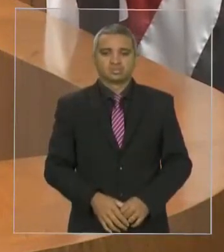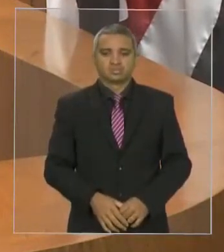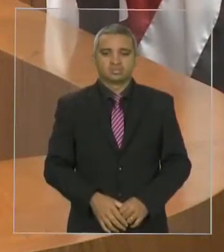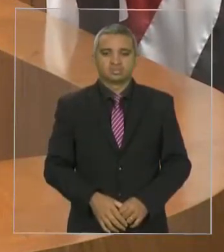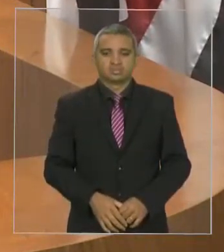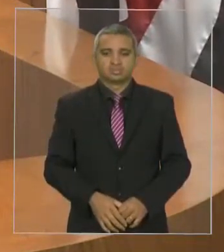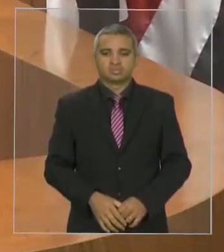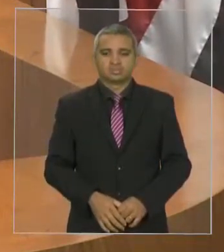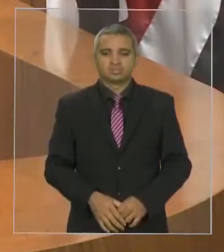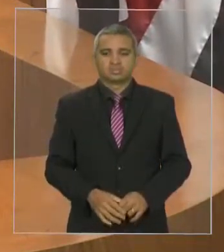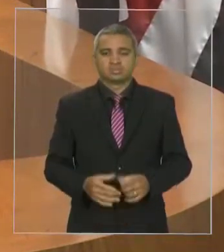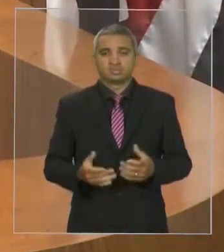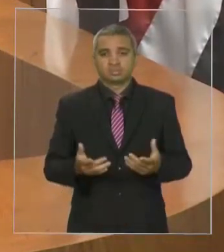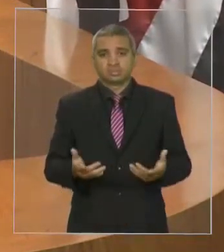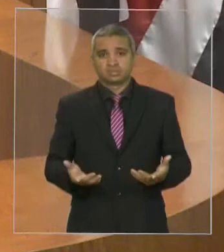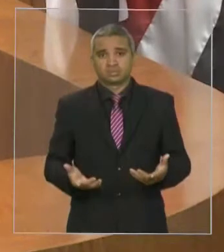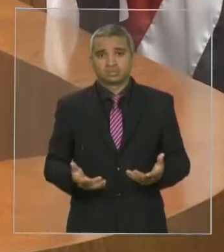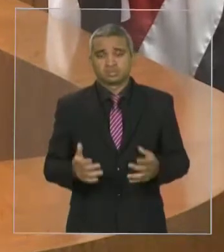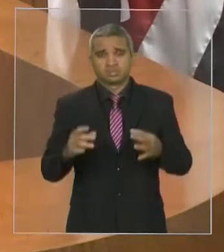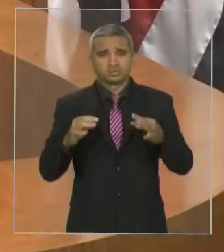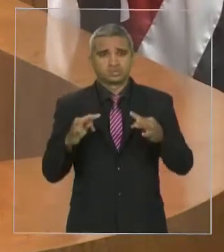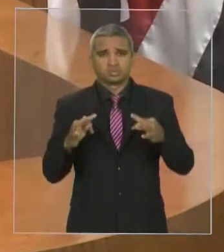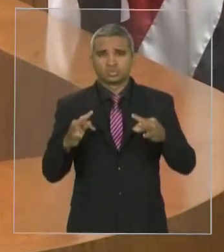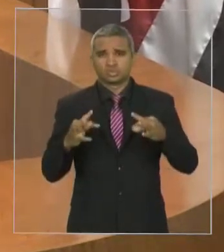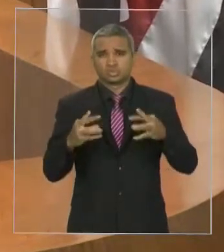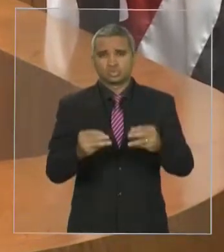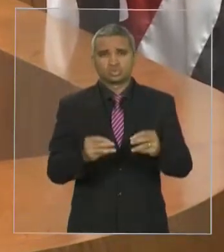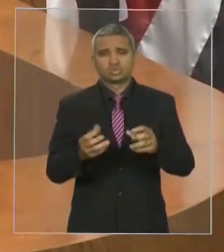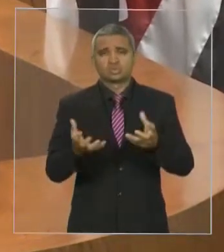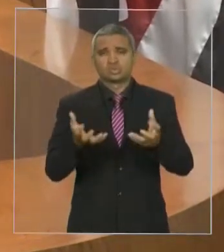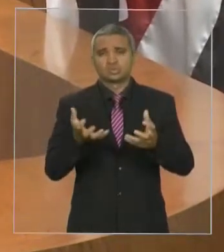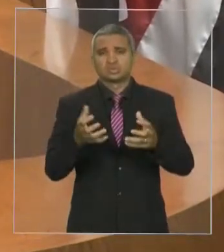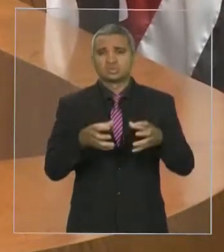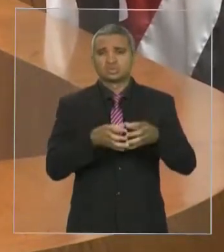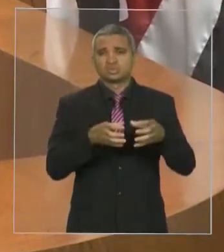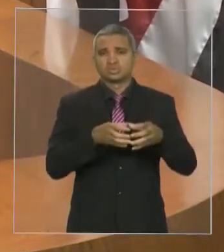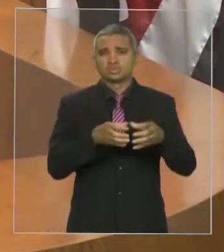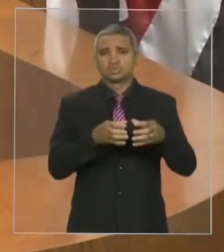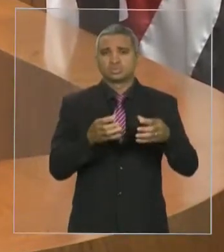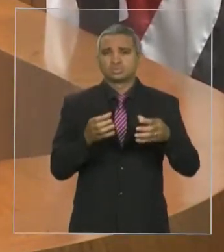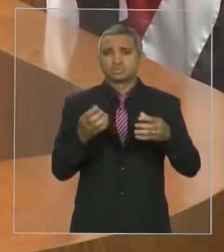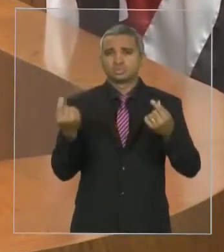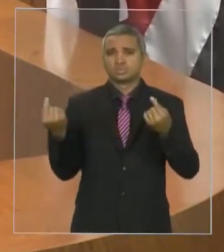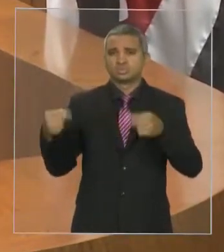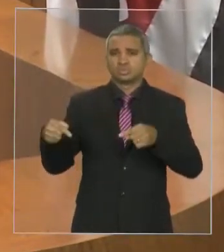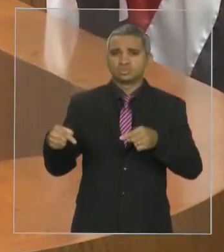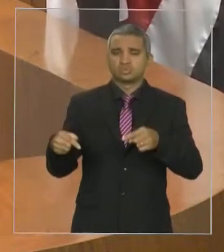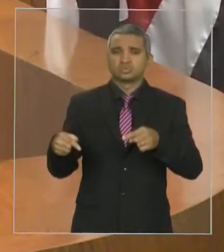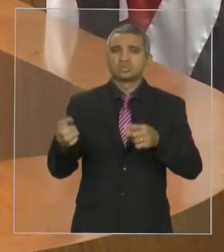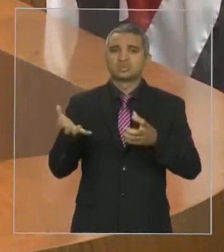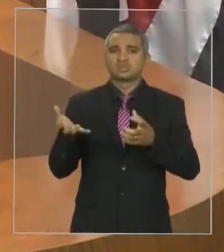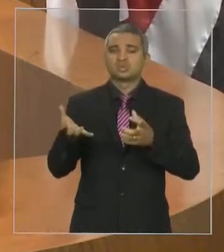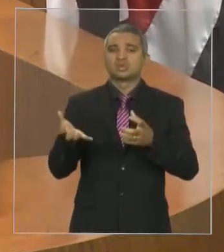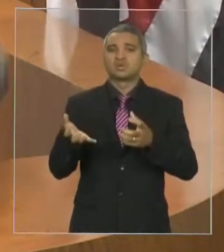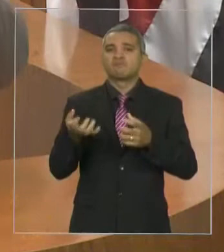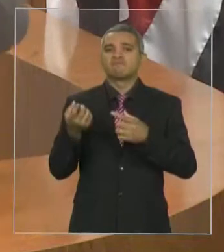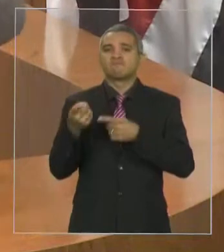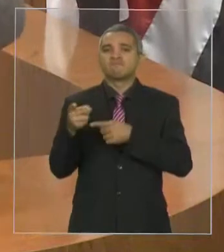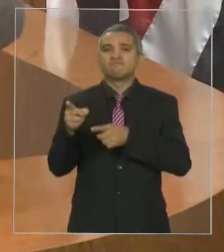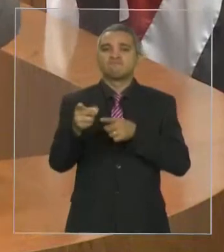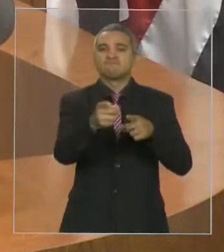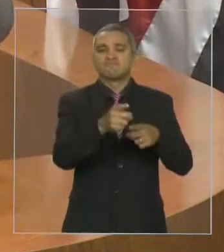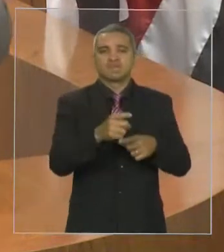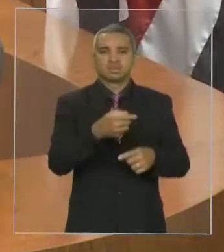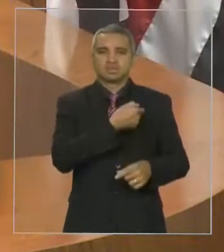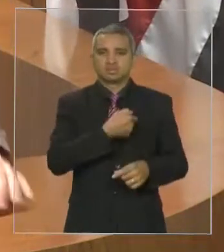o pano de fundo disso tudo é tentar desqualificar o que está acontecendo no Maranhão. Mas o fato